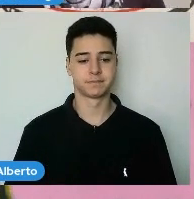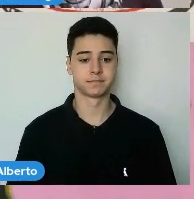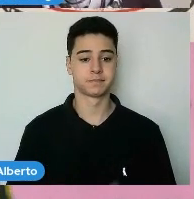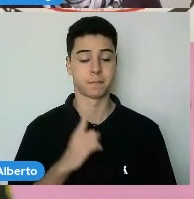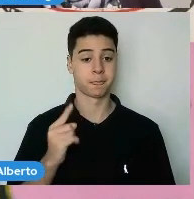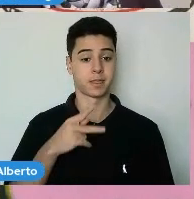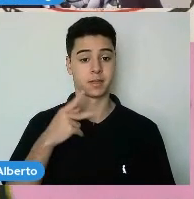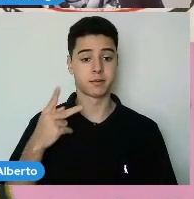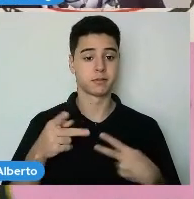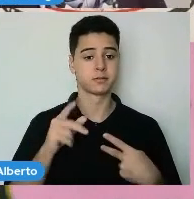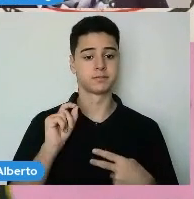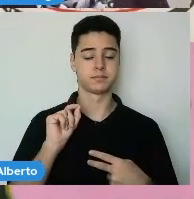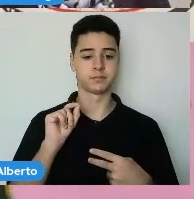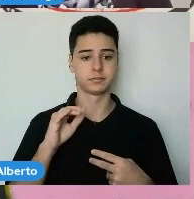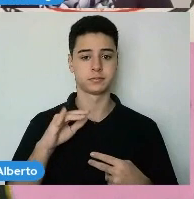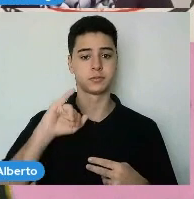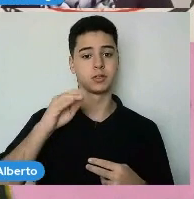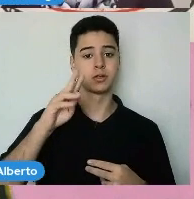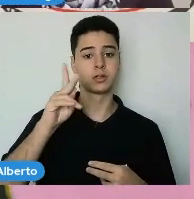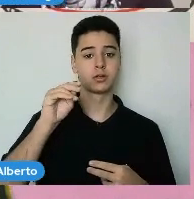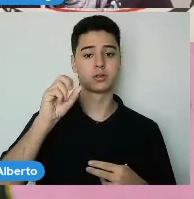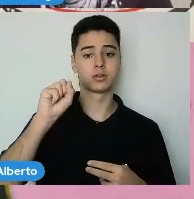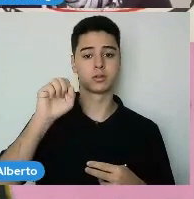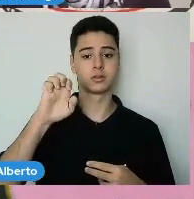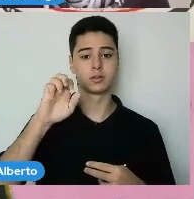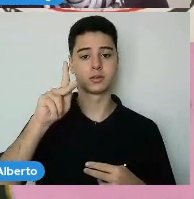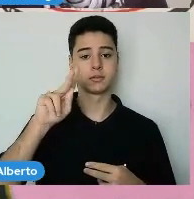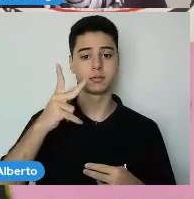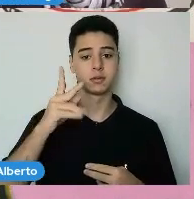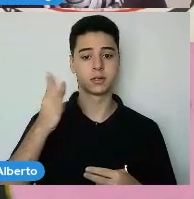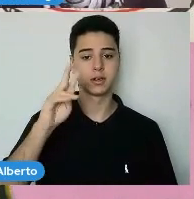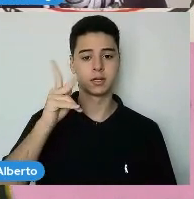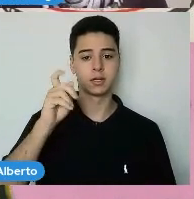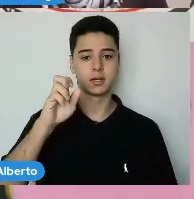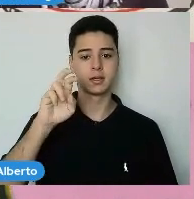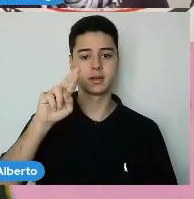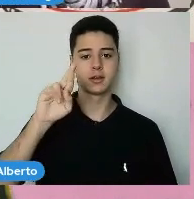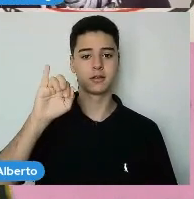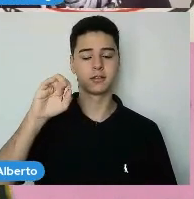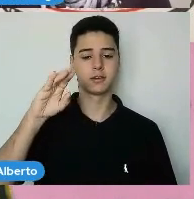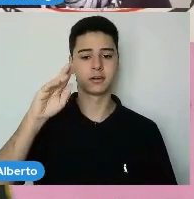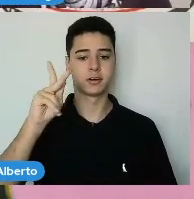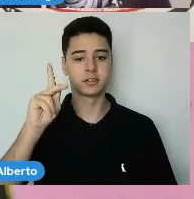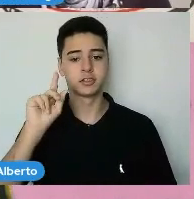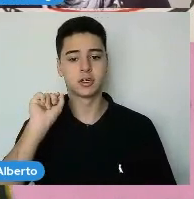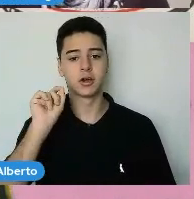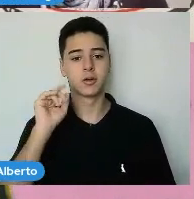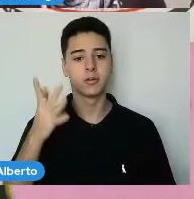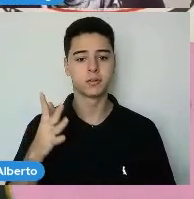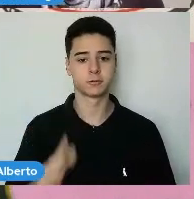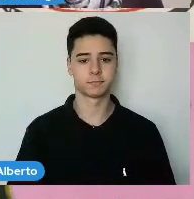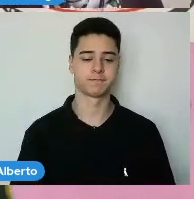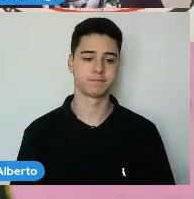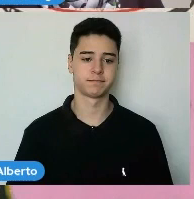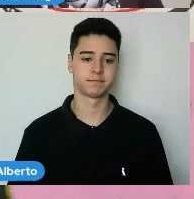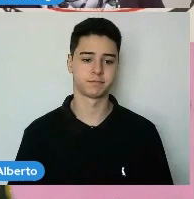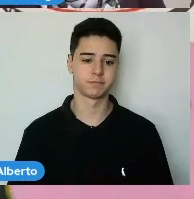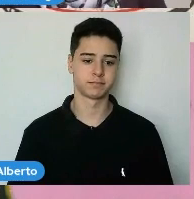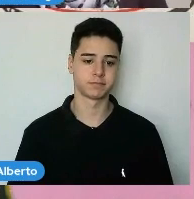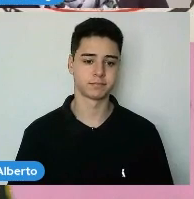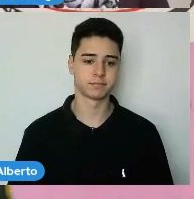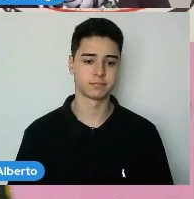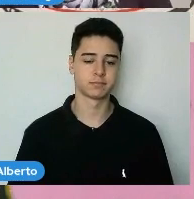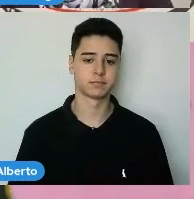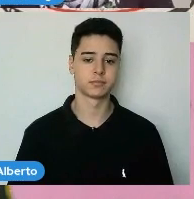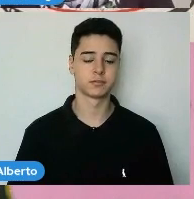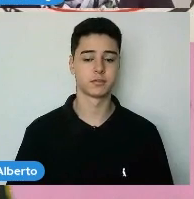do Joseph Henry Beuys. Tem gente que fala Beuys também, tá? Ele é